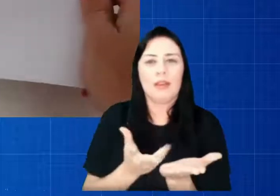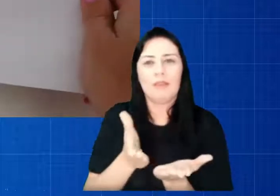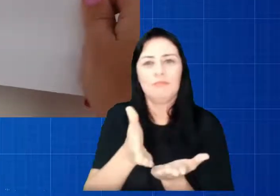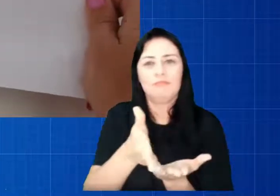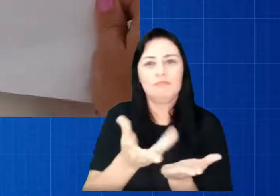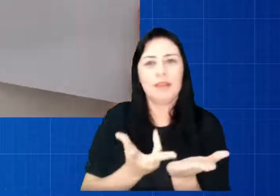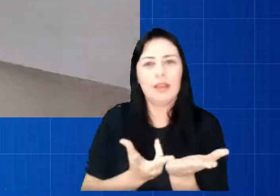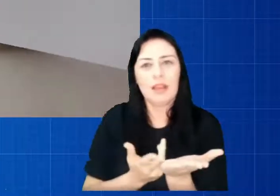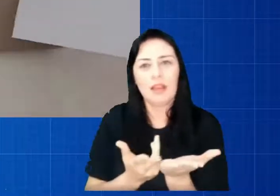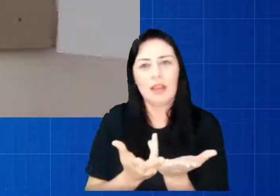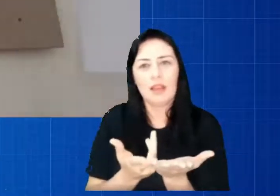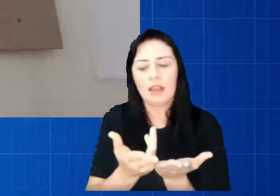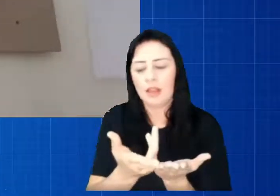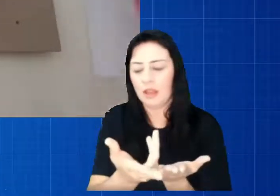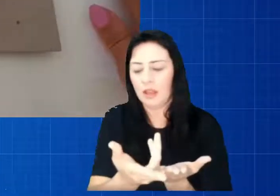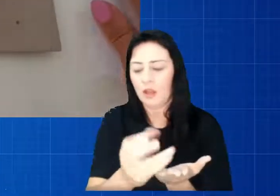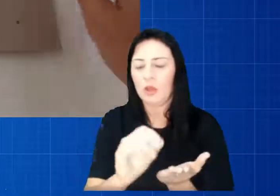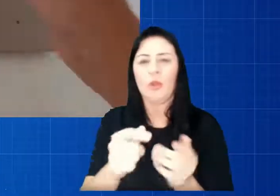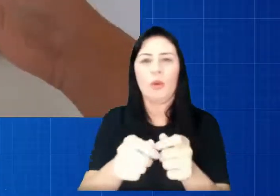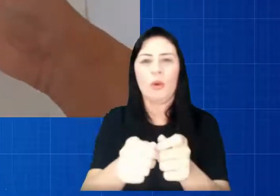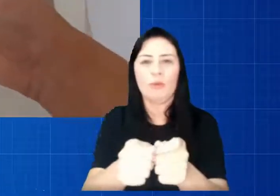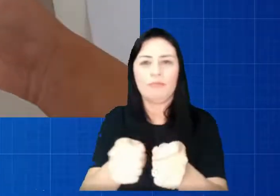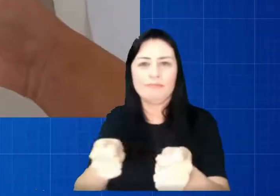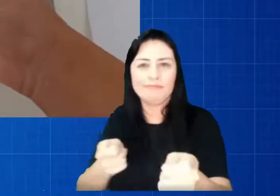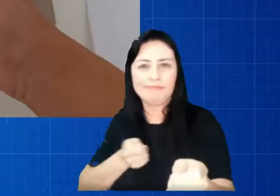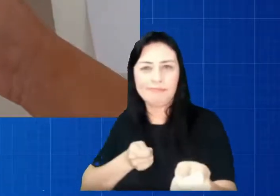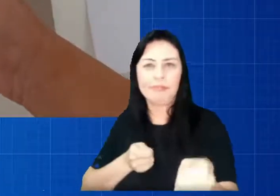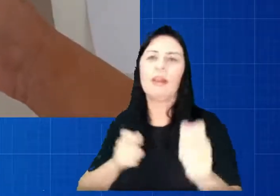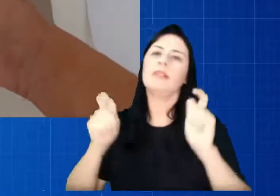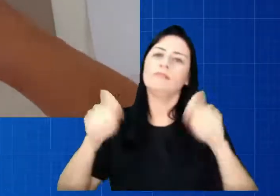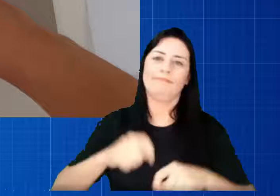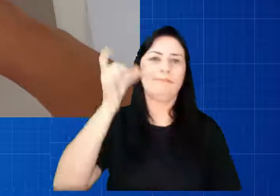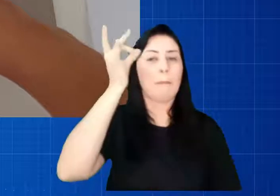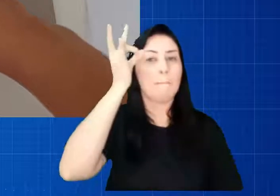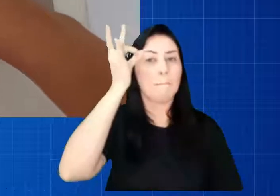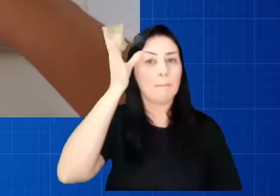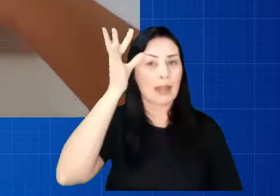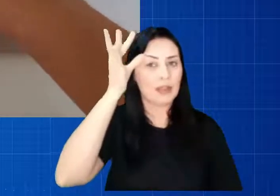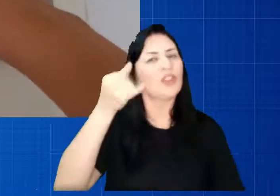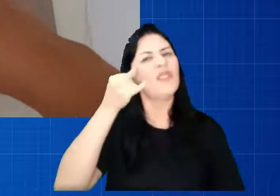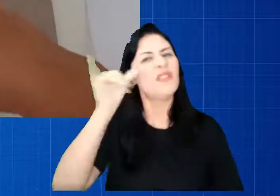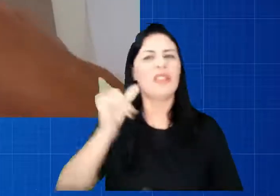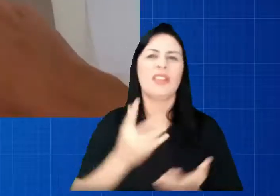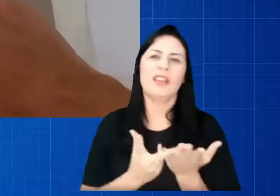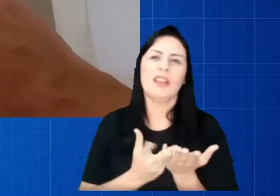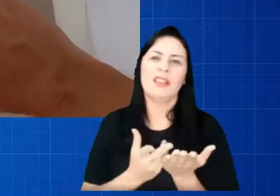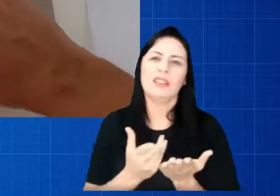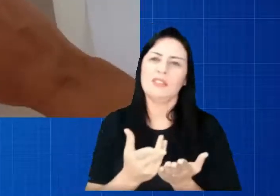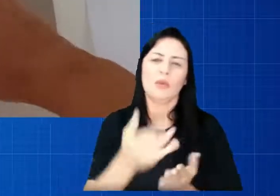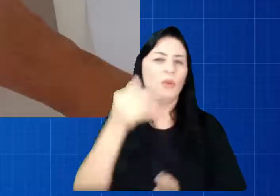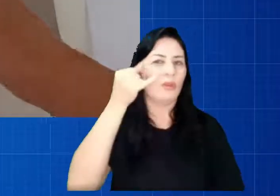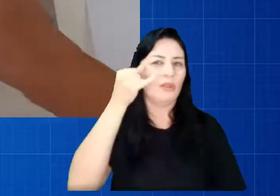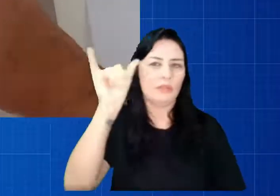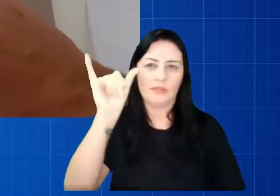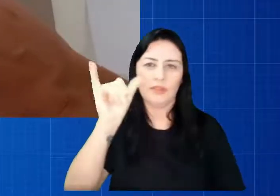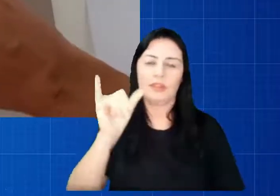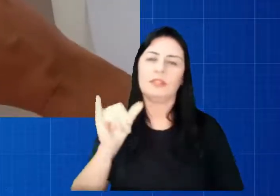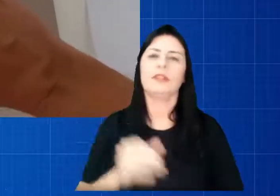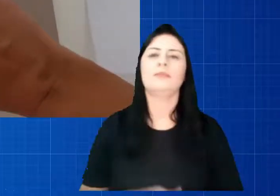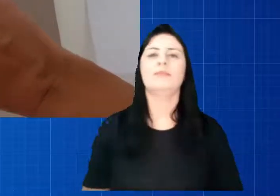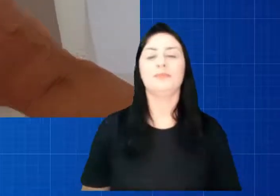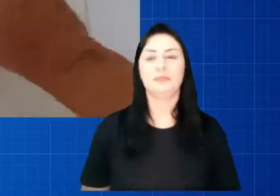É uma técnica mais rápida e mais prática, ao invés de usarmos a tesoura para poder fazer esse recorte no centro. O que